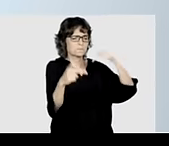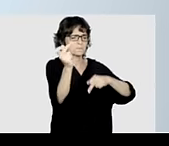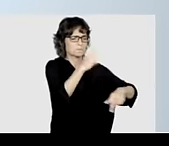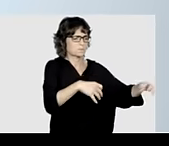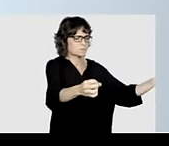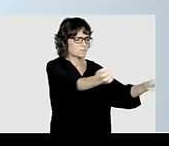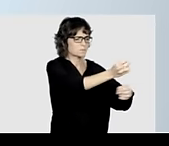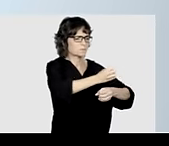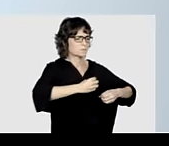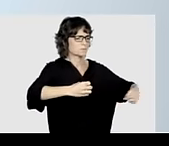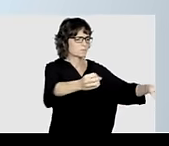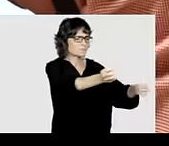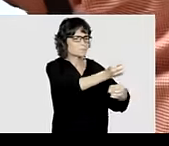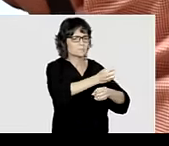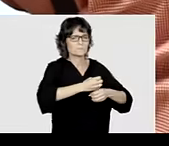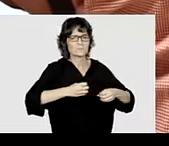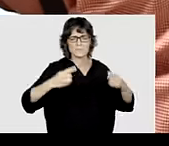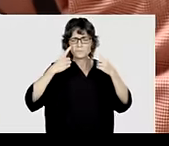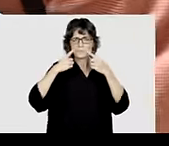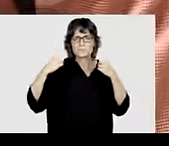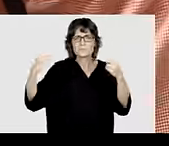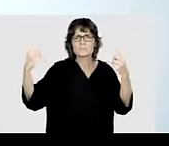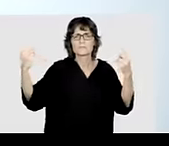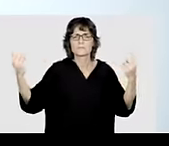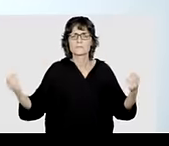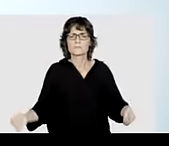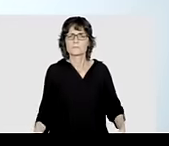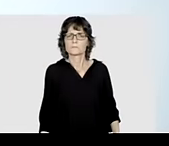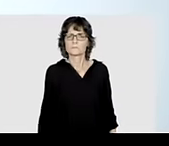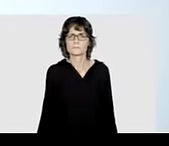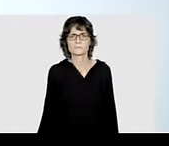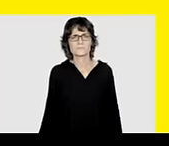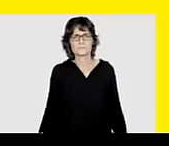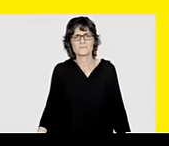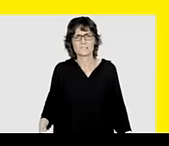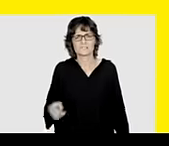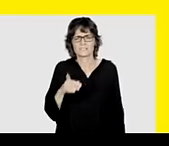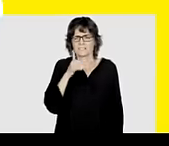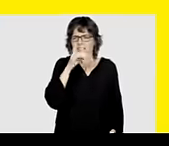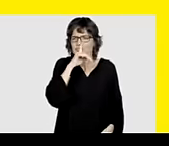como se nada se tivesse passado.